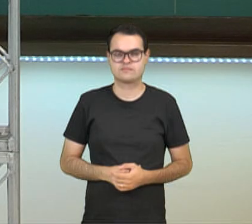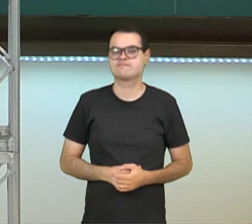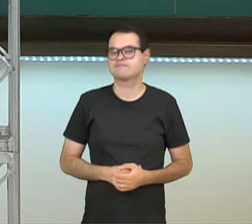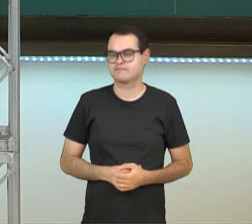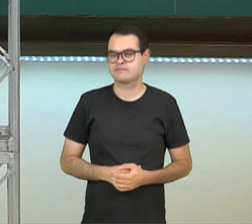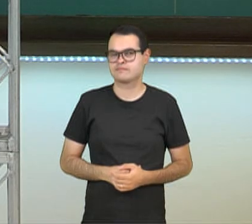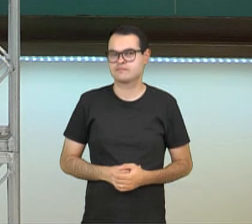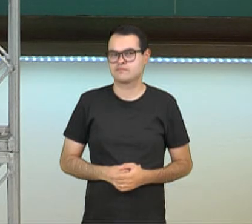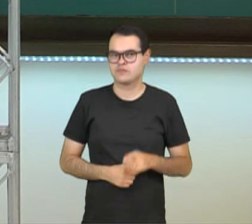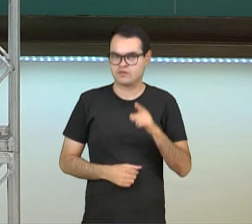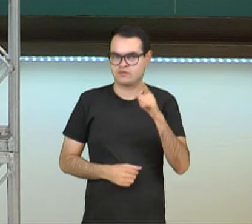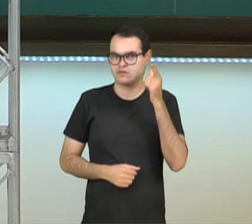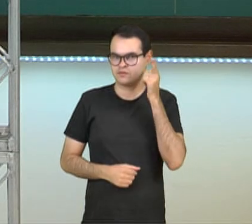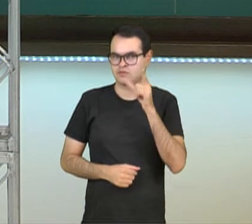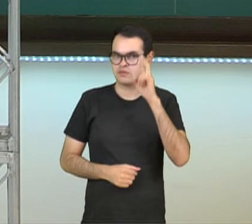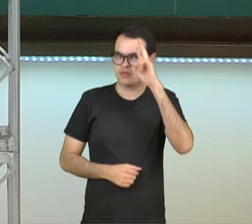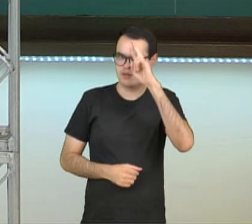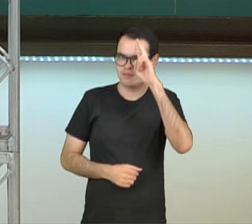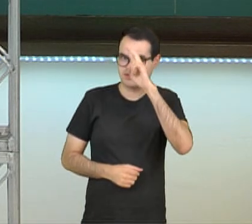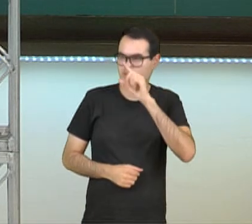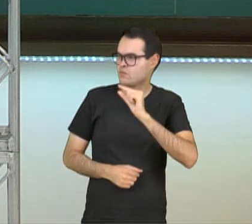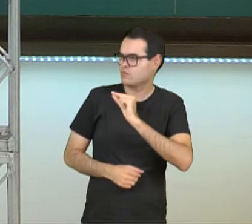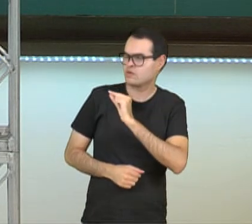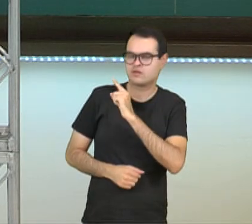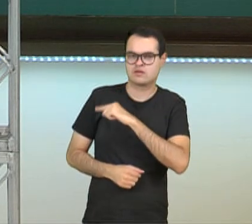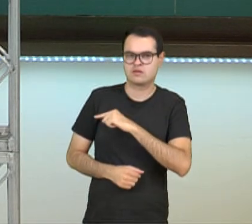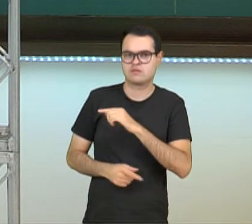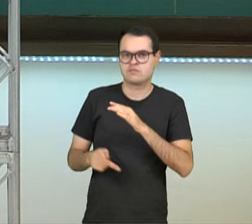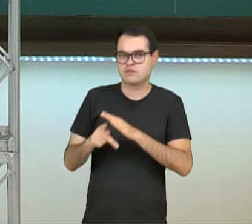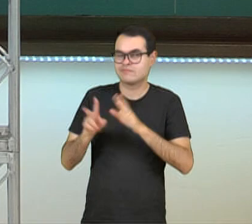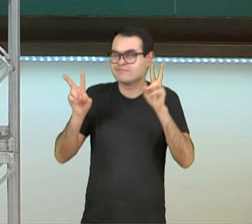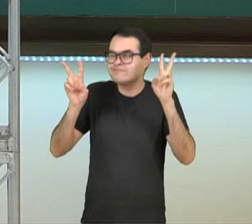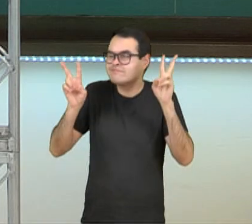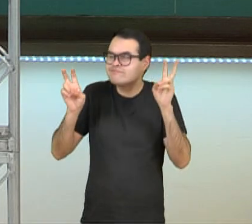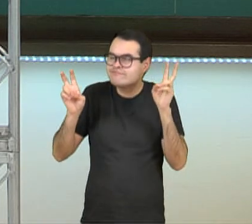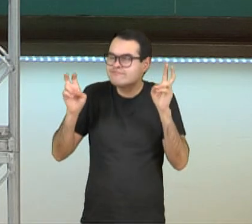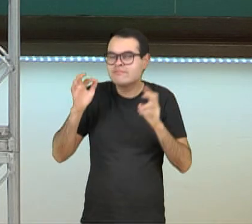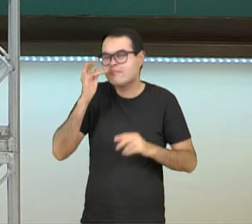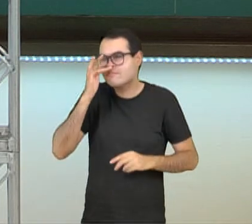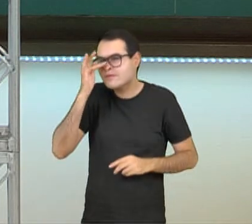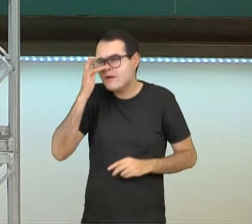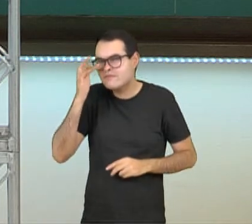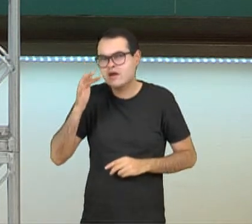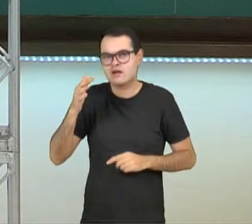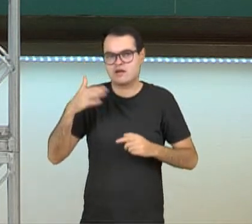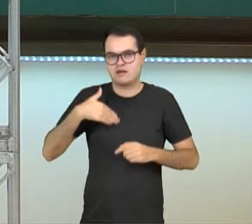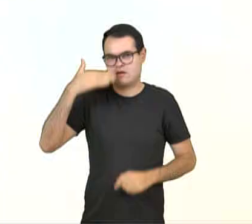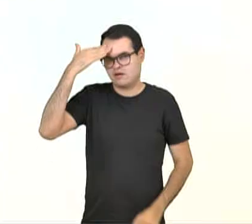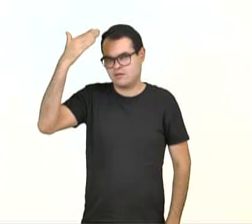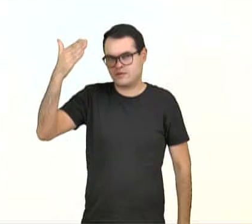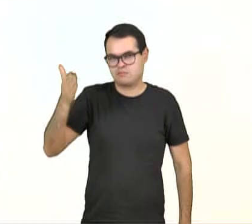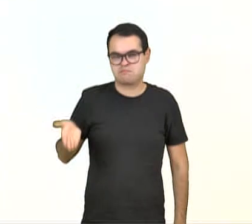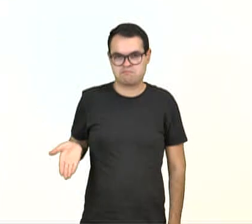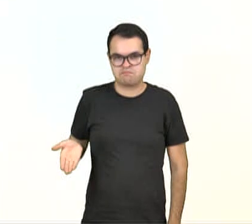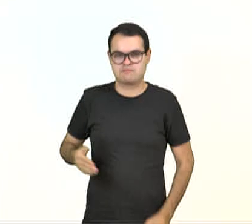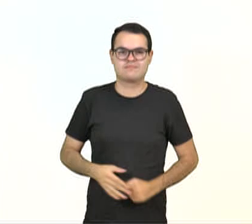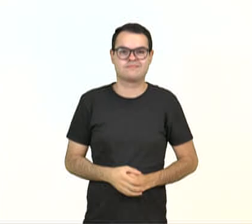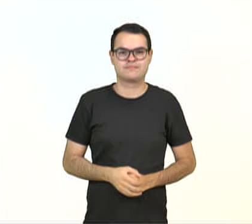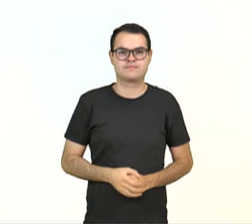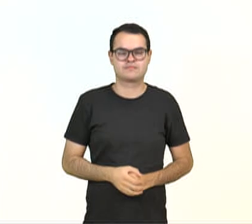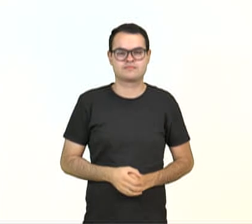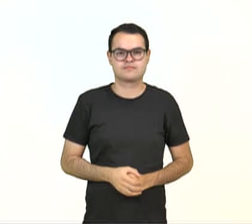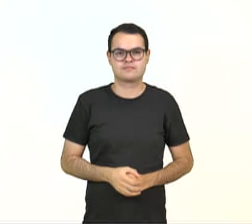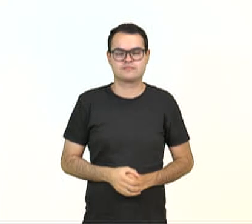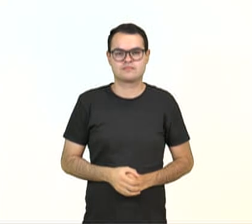E aí, você conseguiu lembrar ali da questão da Primavera Árabe? Vem aqui comigo, presta atenção. Foi